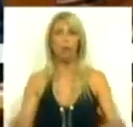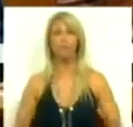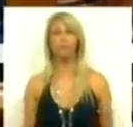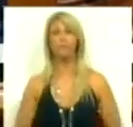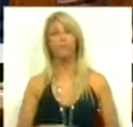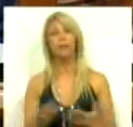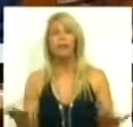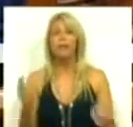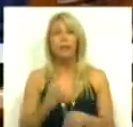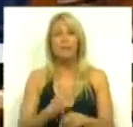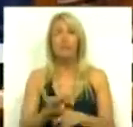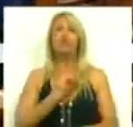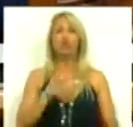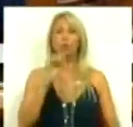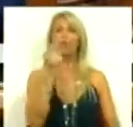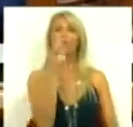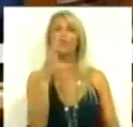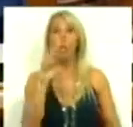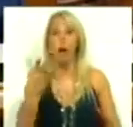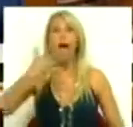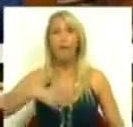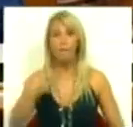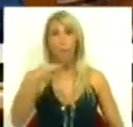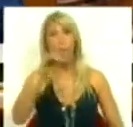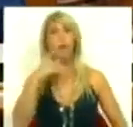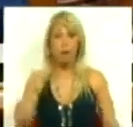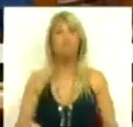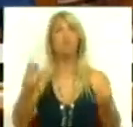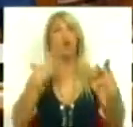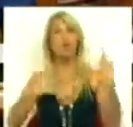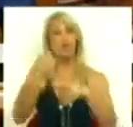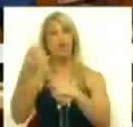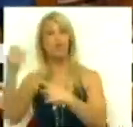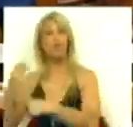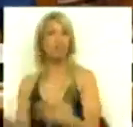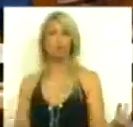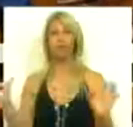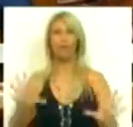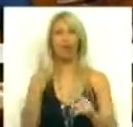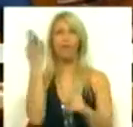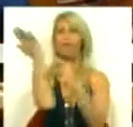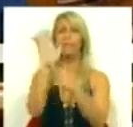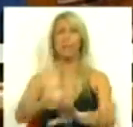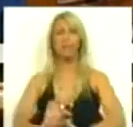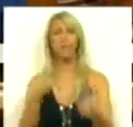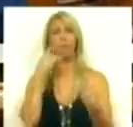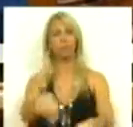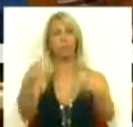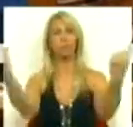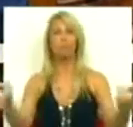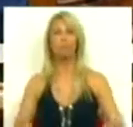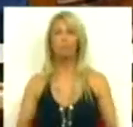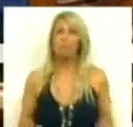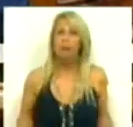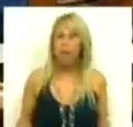mais que o Dr. Seguro queira, o Partido Socialista conseguiu tudo isto de modo absolutamente exemplar. Haverá motivo para